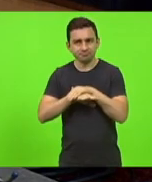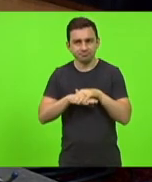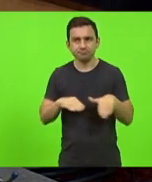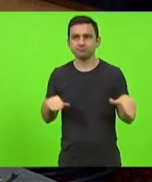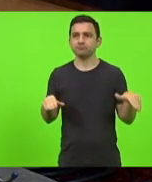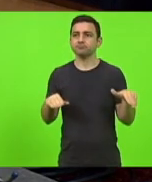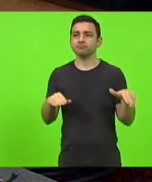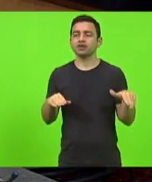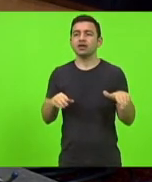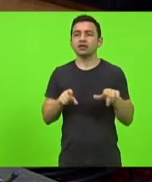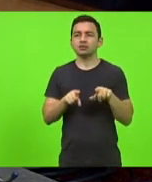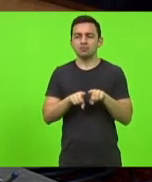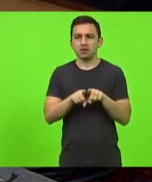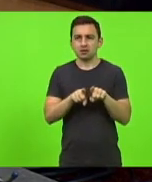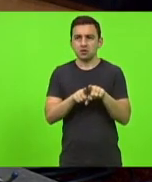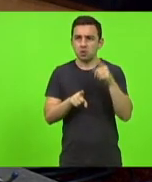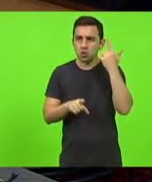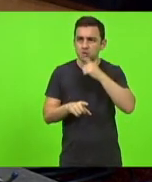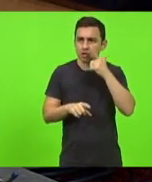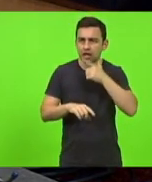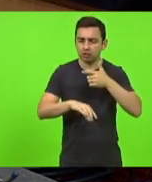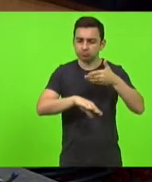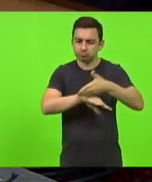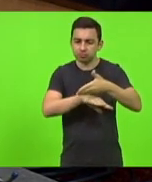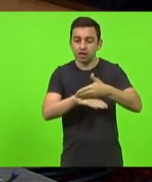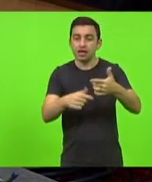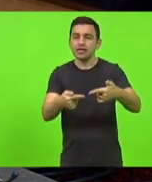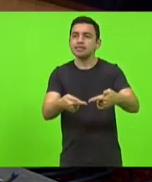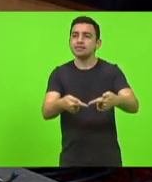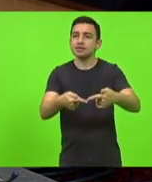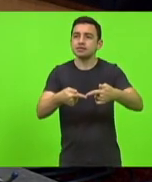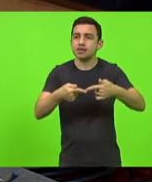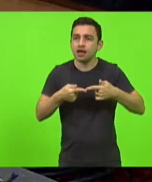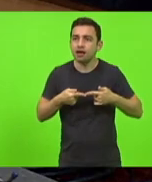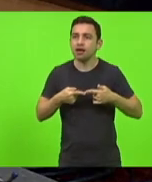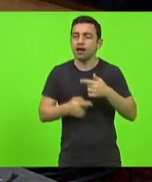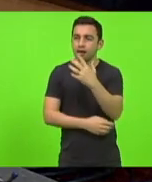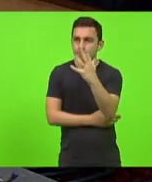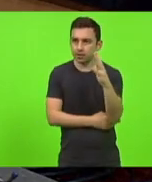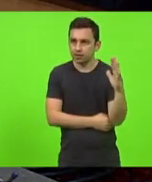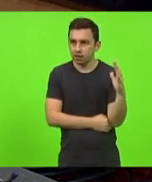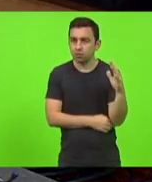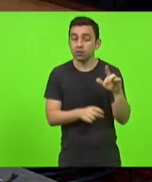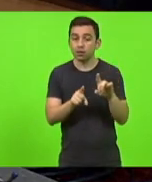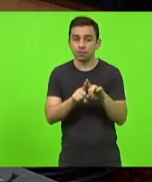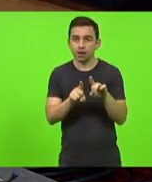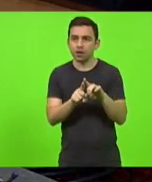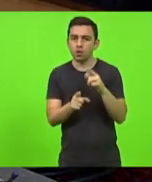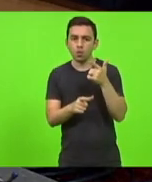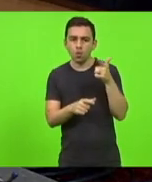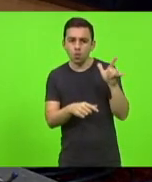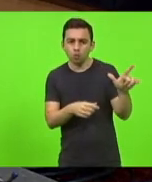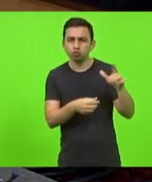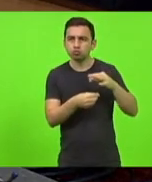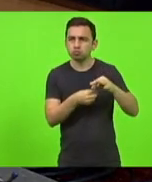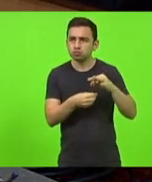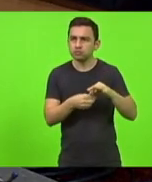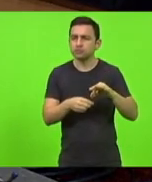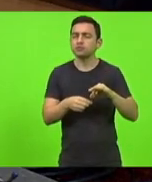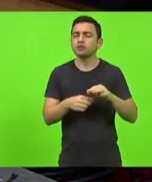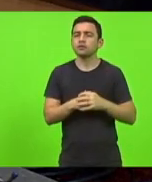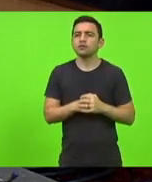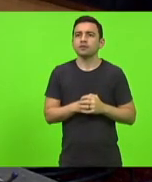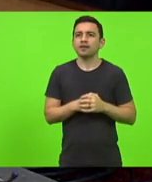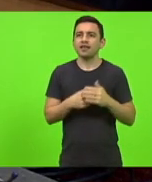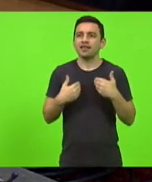de acesso não só ao licenciamento ambiental, mas também a outros setores. E eu quero dizer da minha alegria